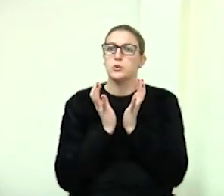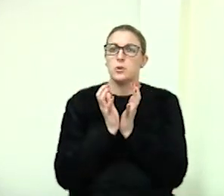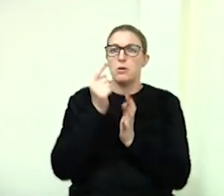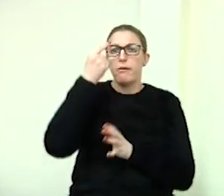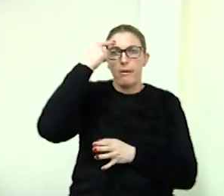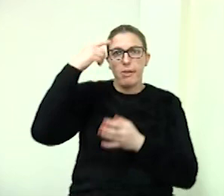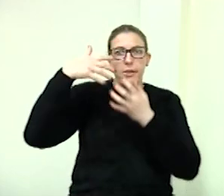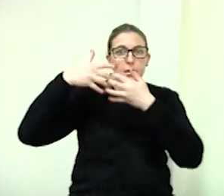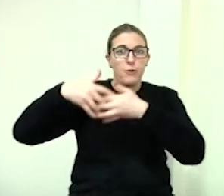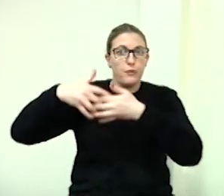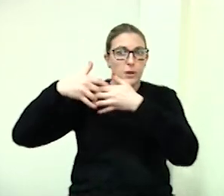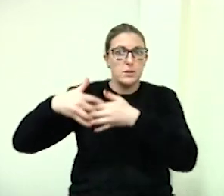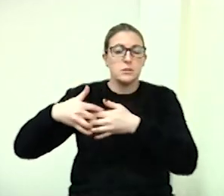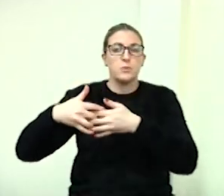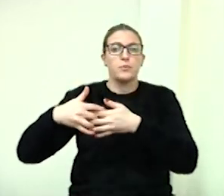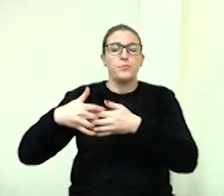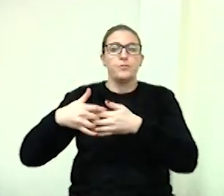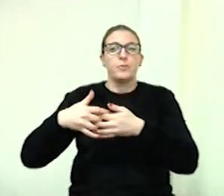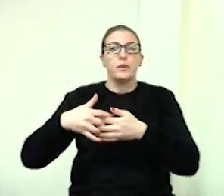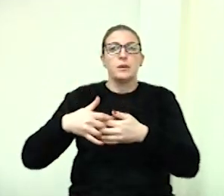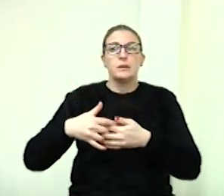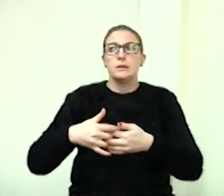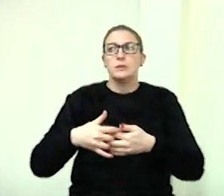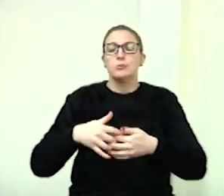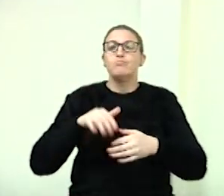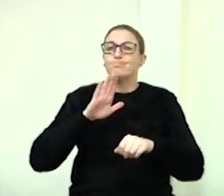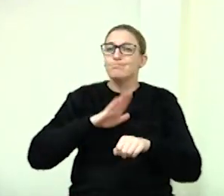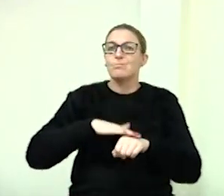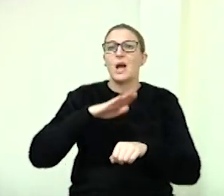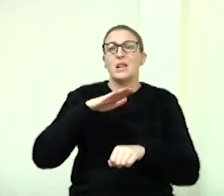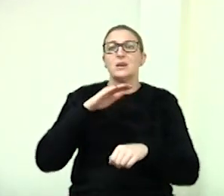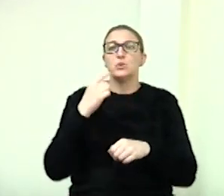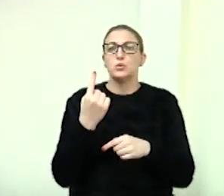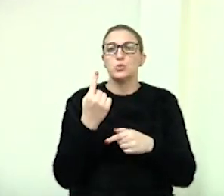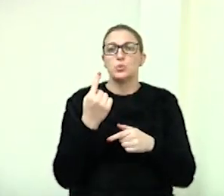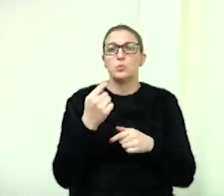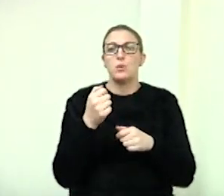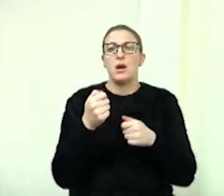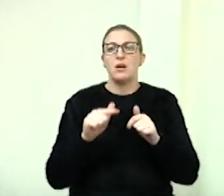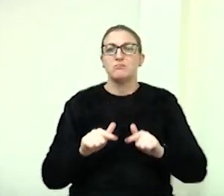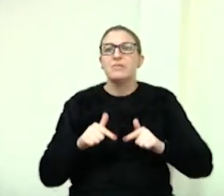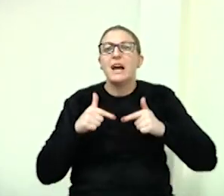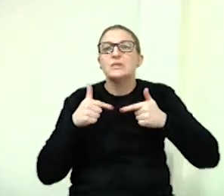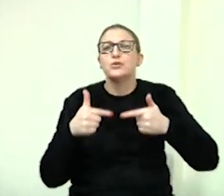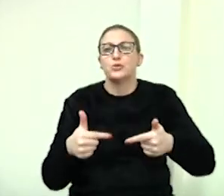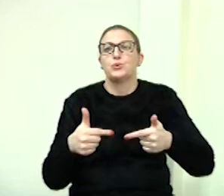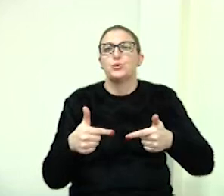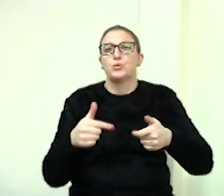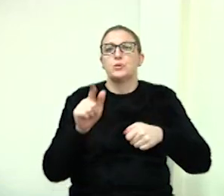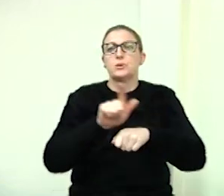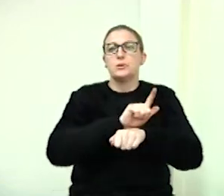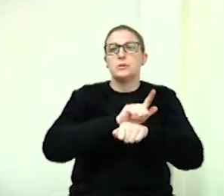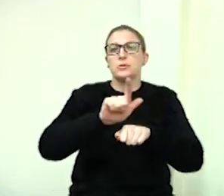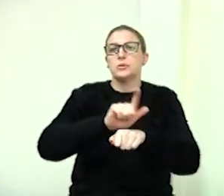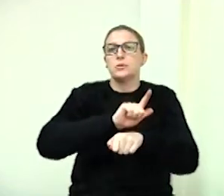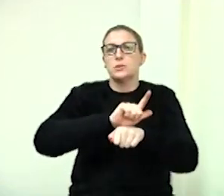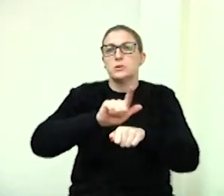evidente mais um fato, mais uma atitude de gestão,